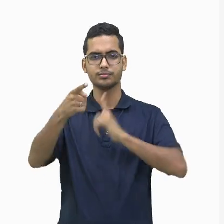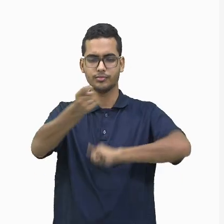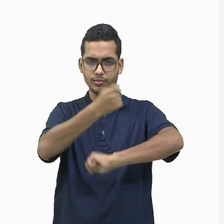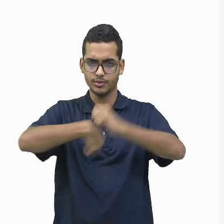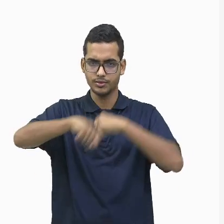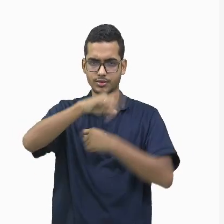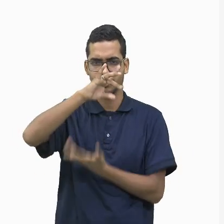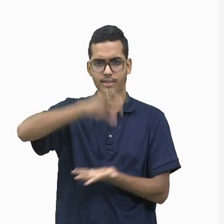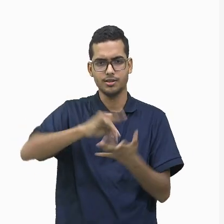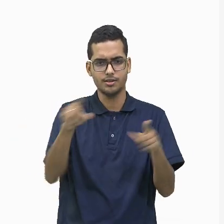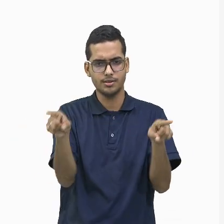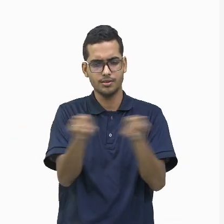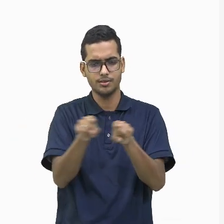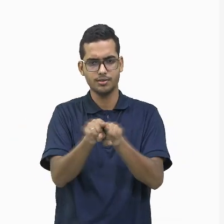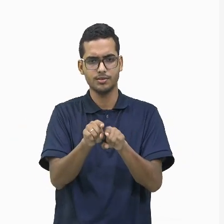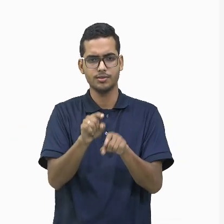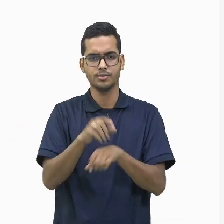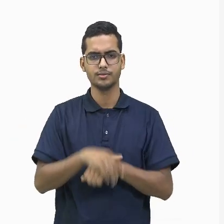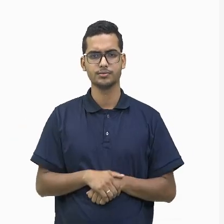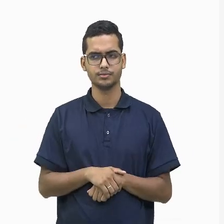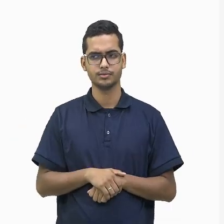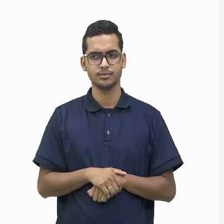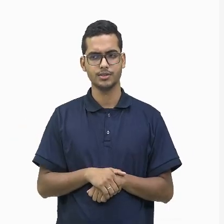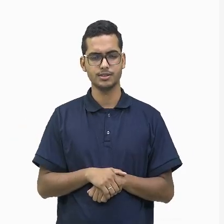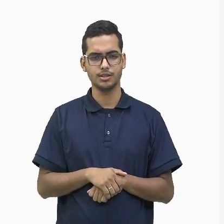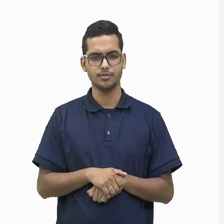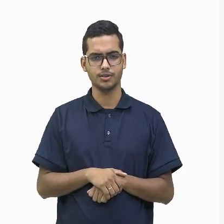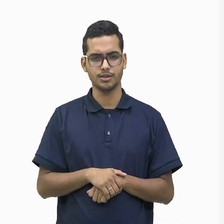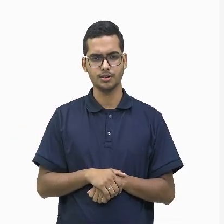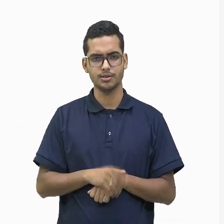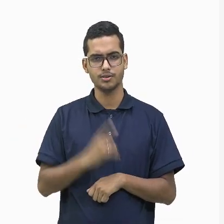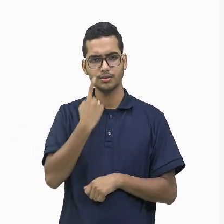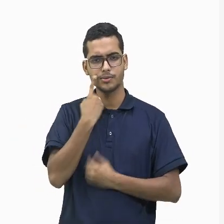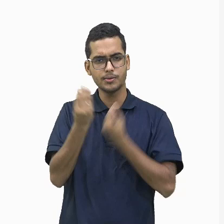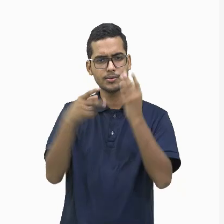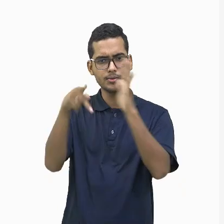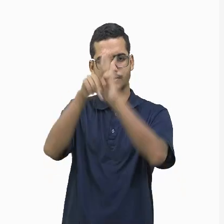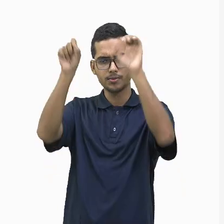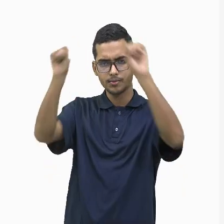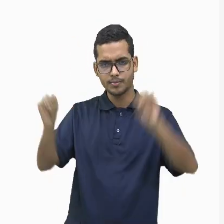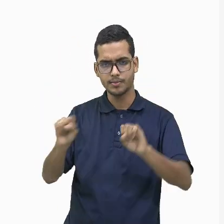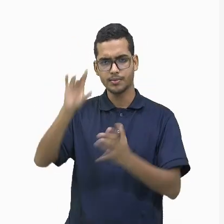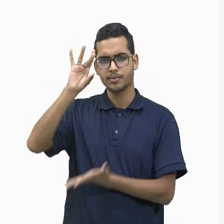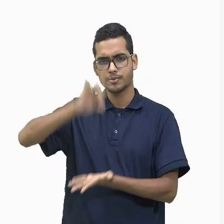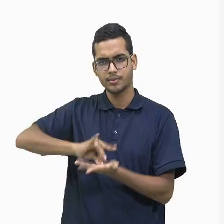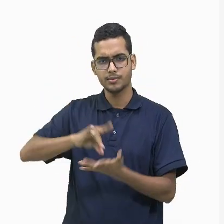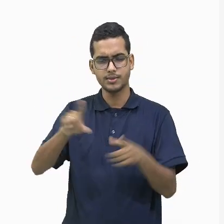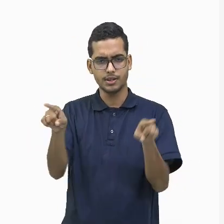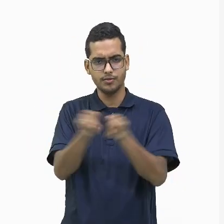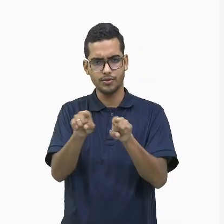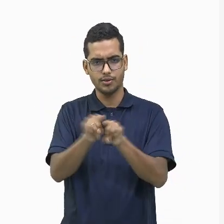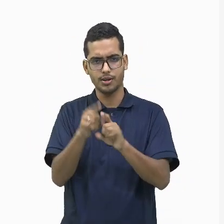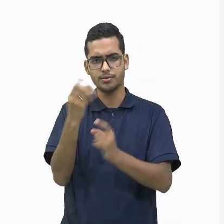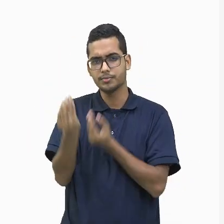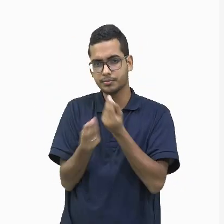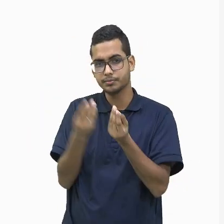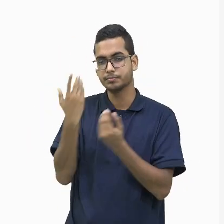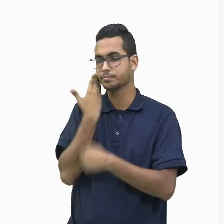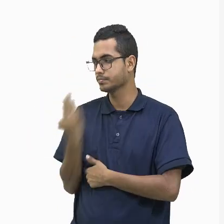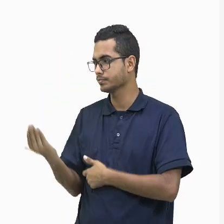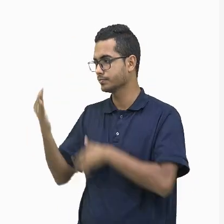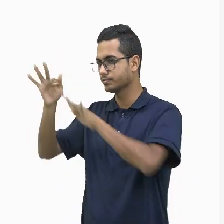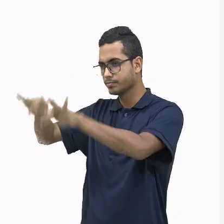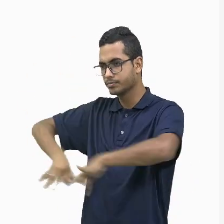na agricultura de subsistência, né, e nesse sistema dos feudos, tá? O sistema